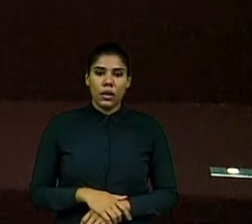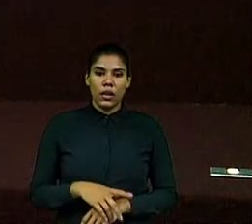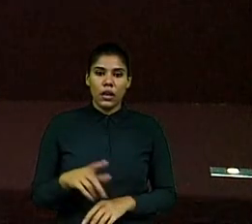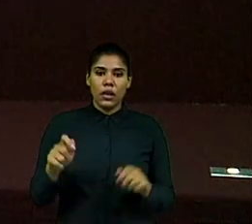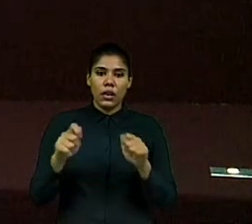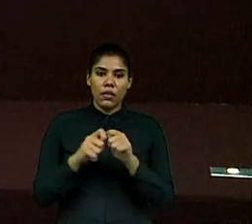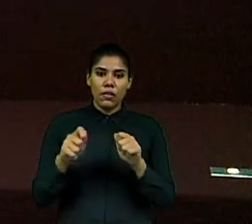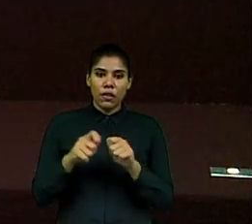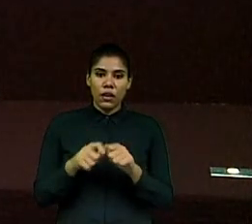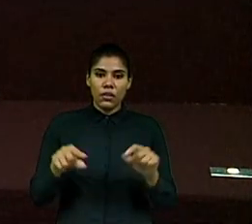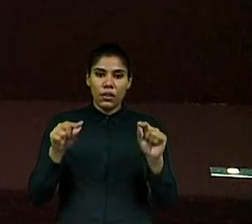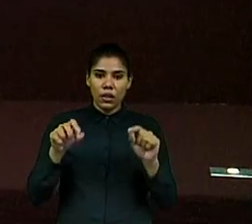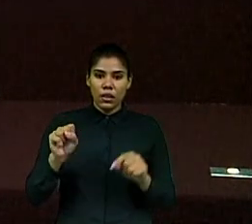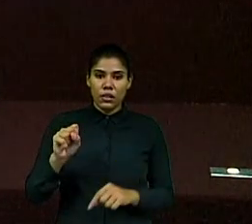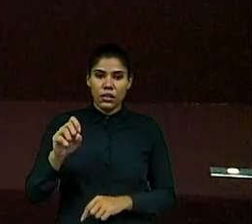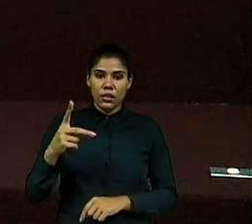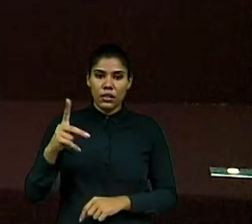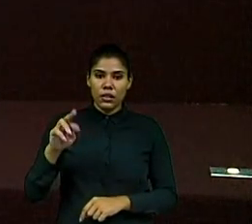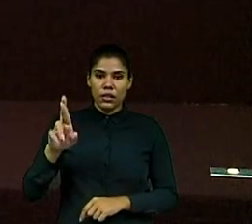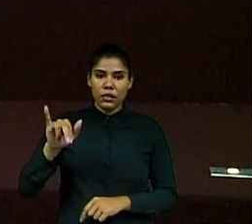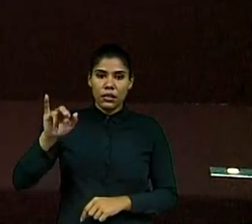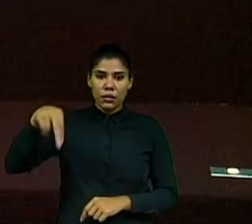Sprint aquela